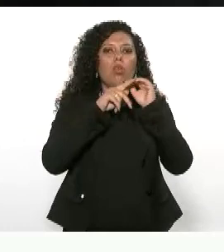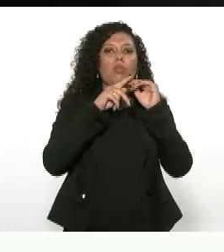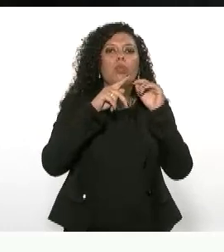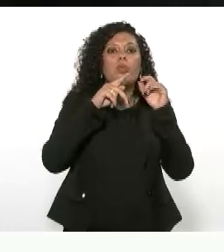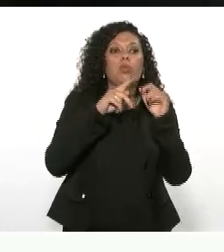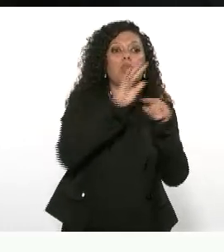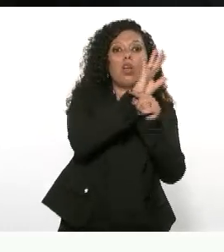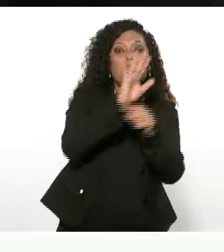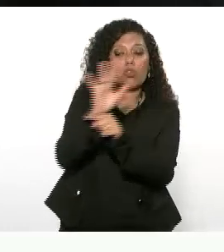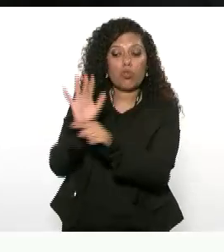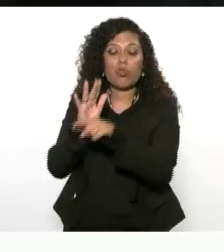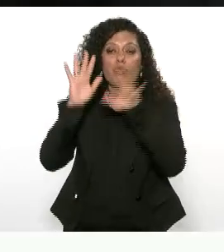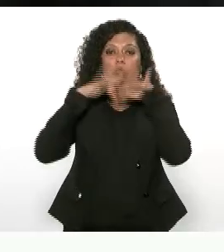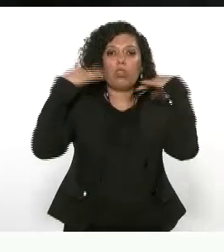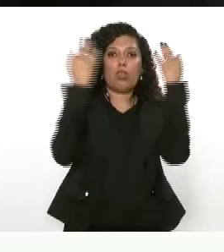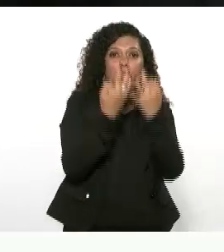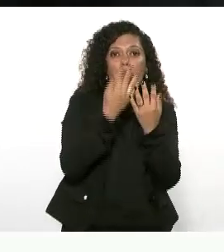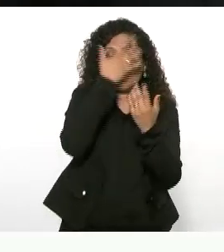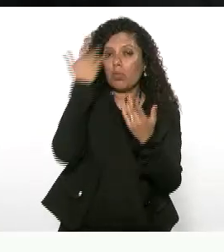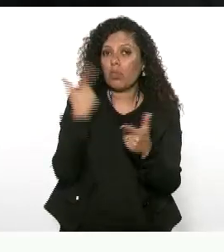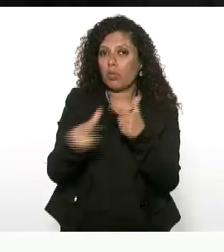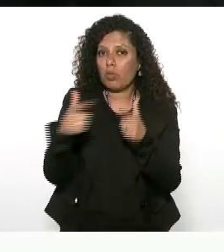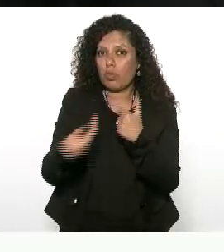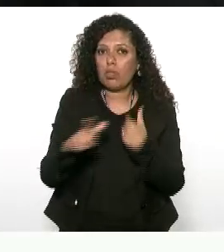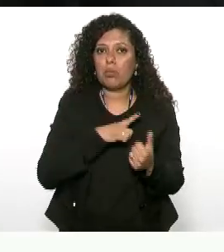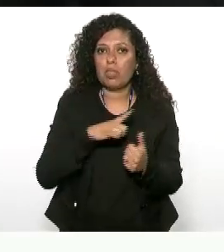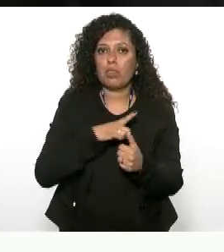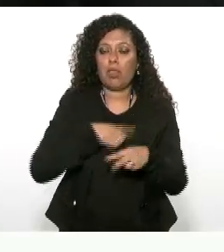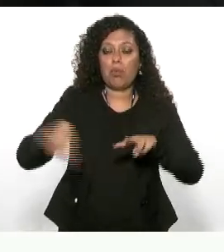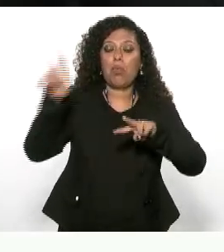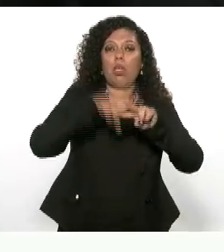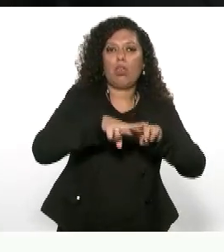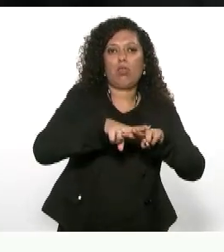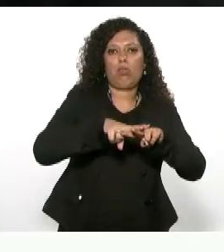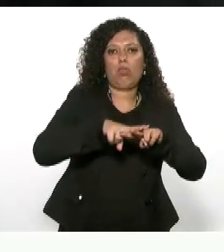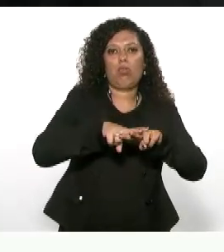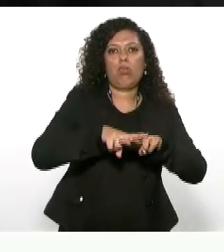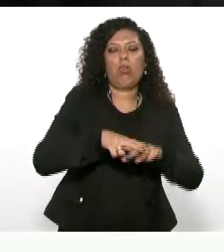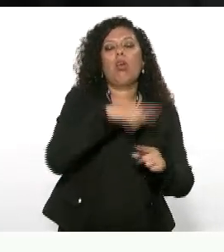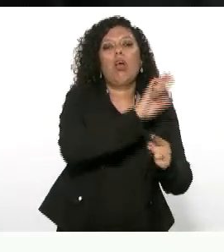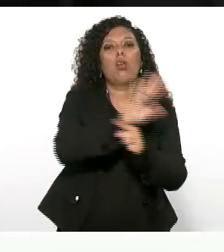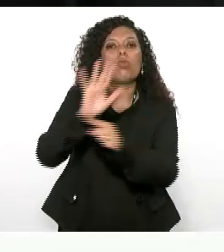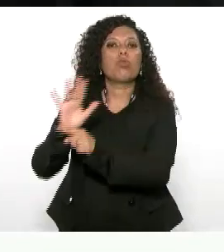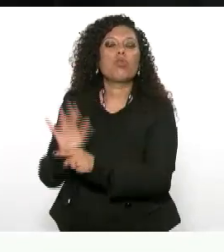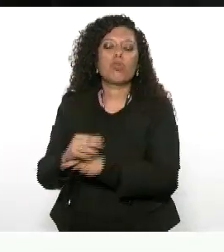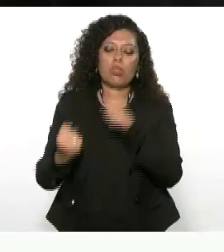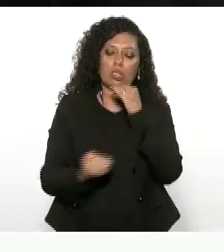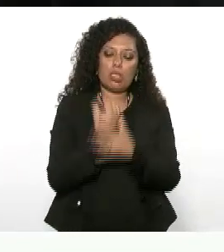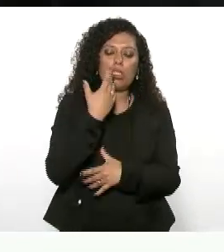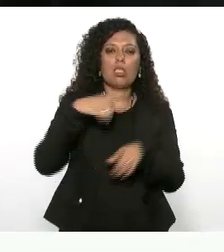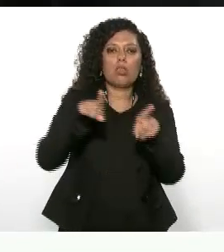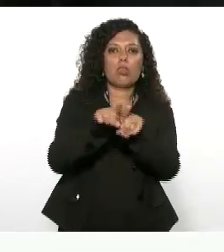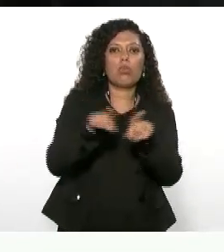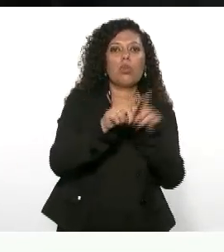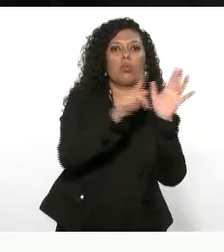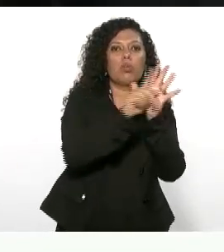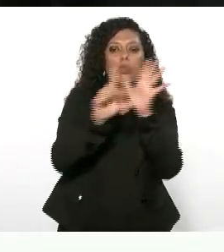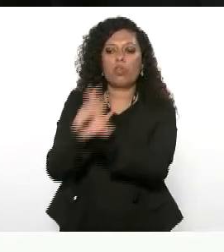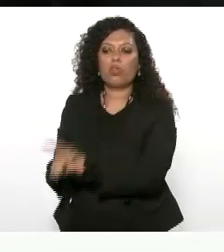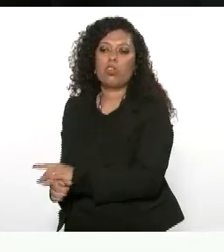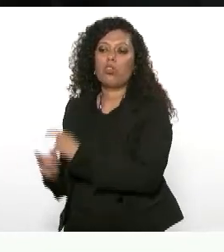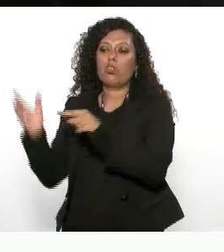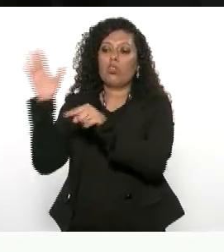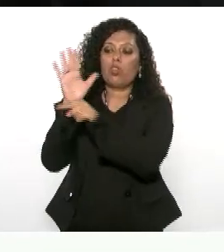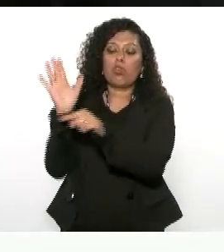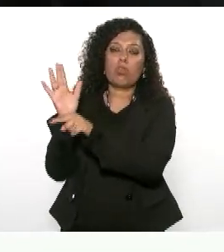que amparam a família daquela pessoa presa, possibilitando e criando um projeto de